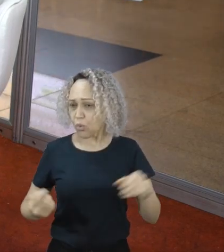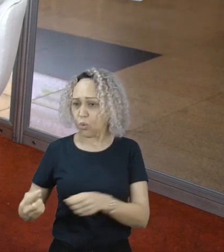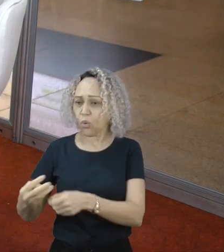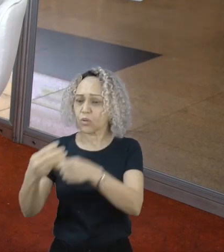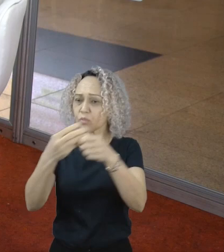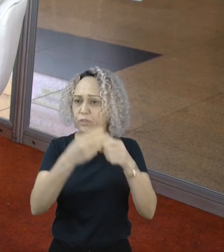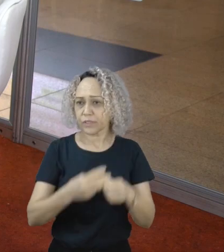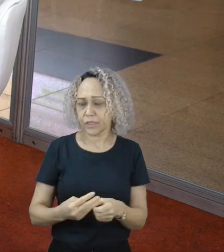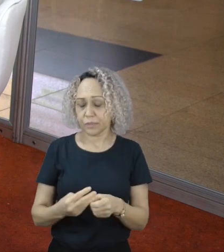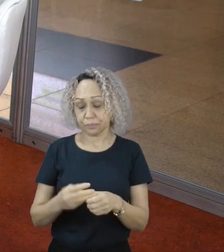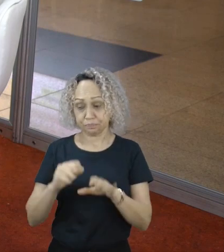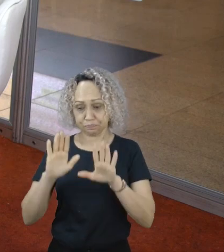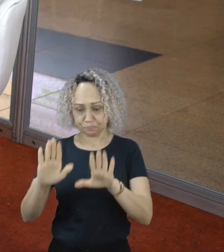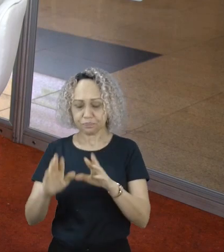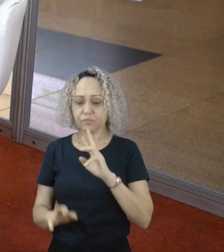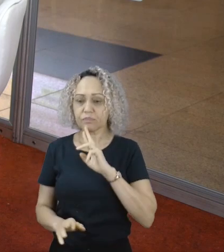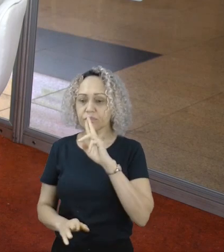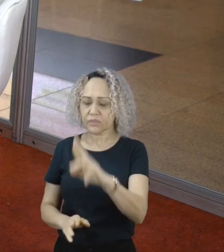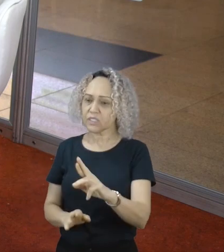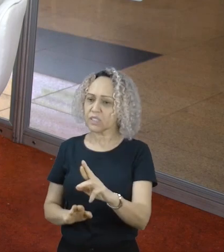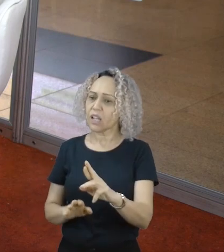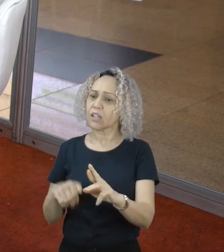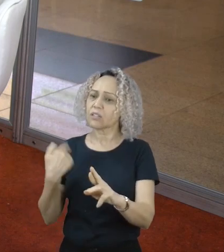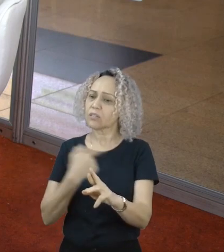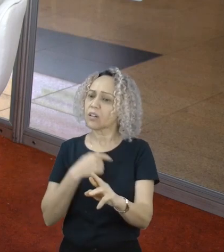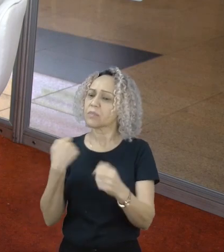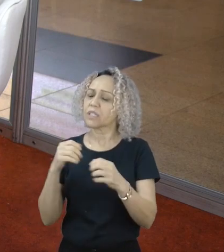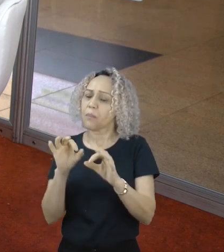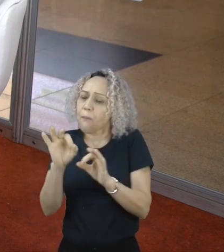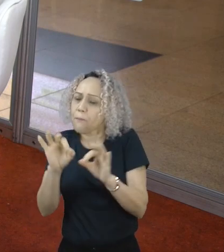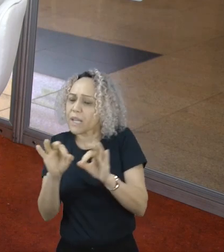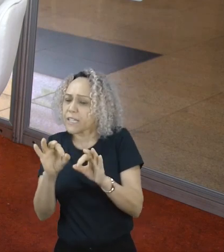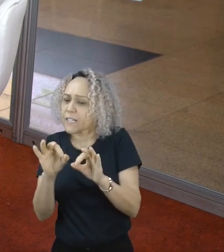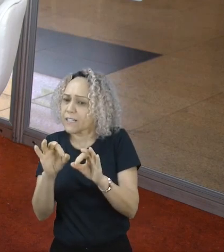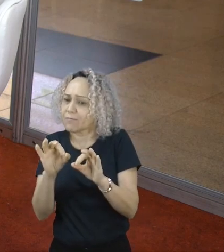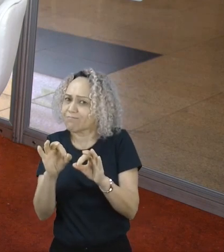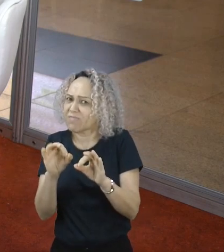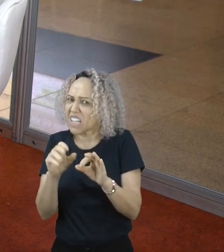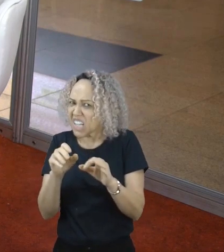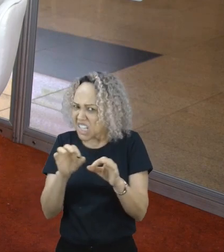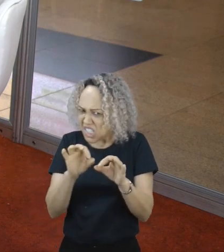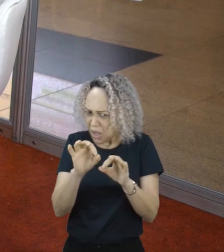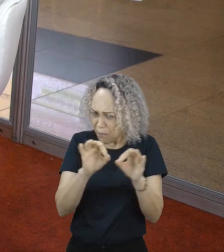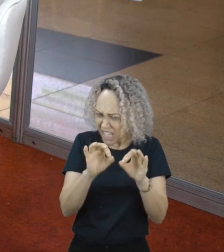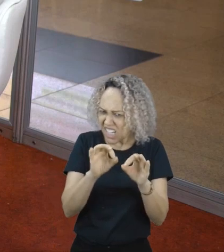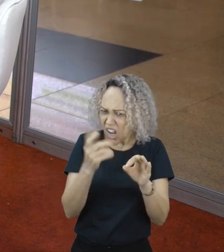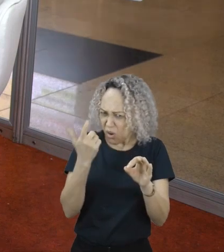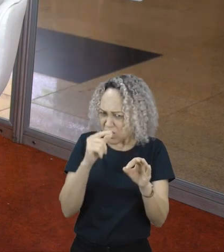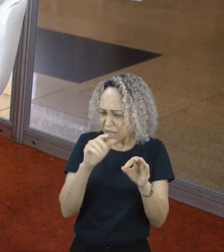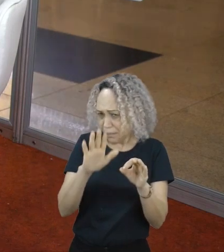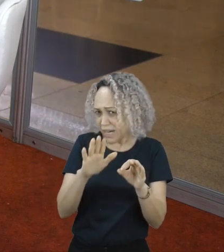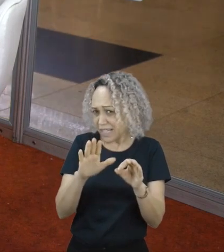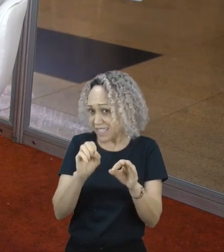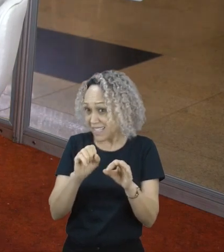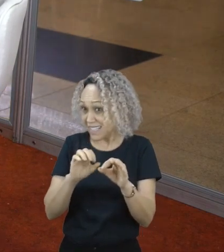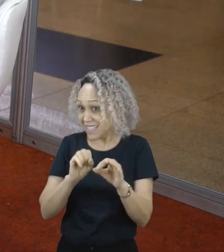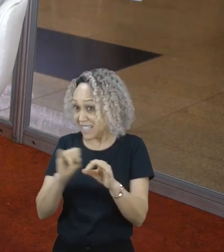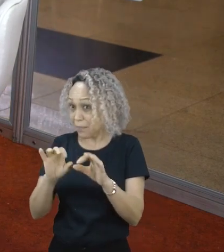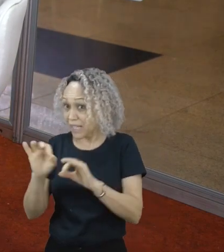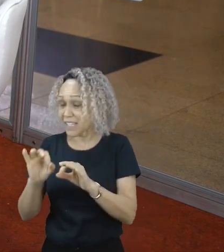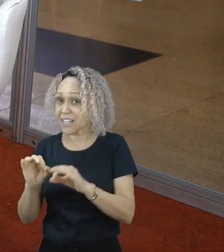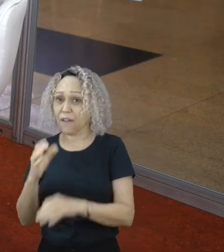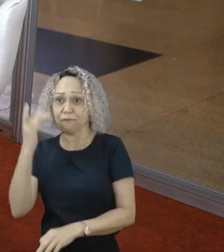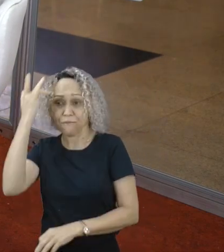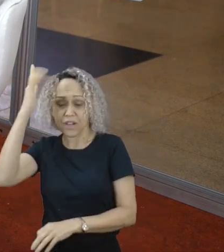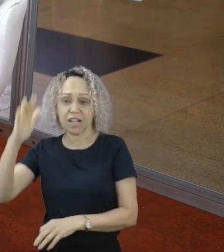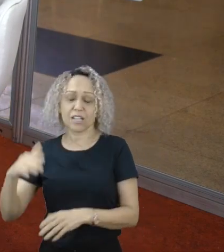para qualquer receita de sucesso. Sem planejamento você pode até chegar, mas com planejamento você chegará mais fácil. E qual a